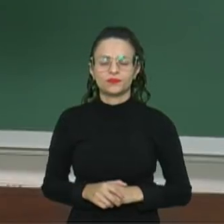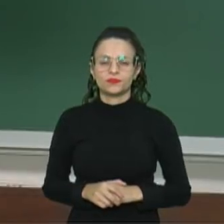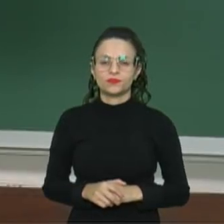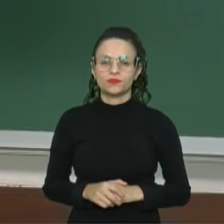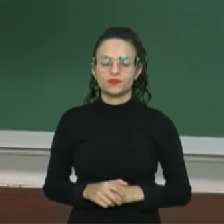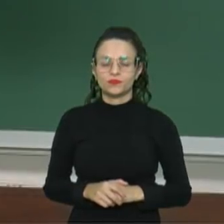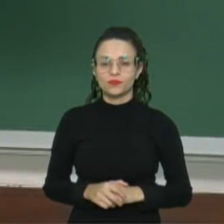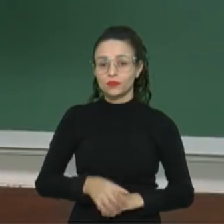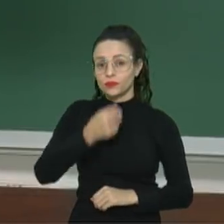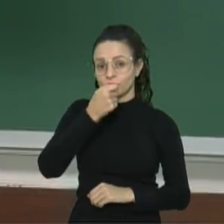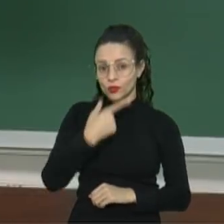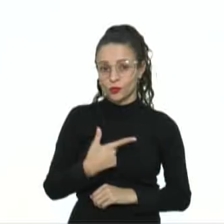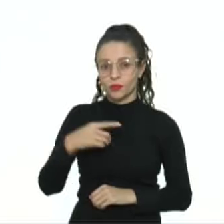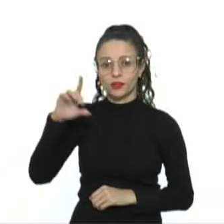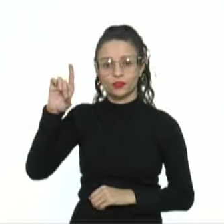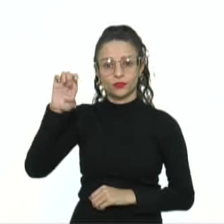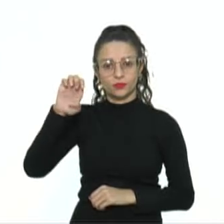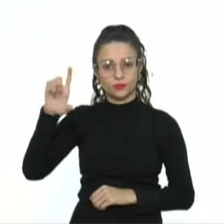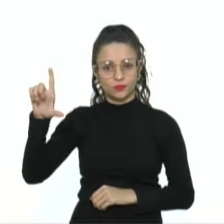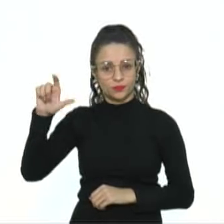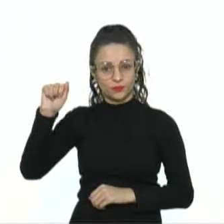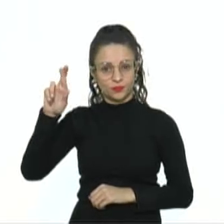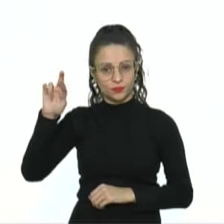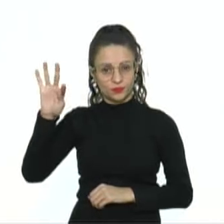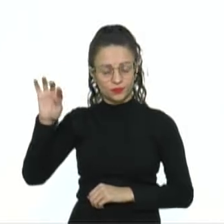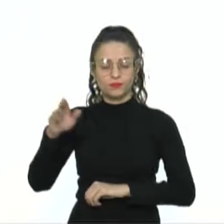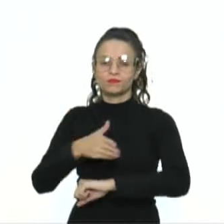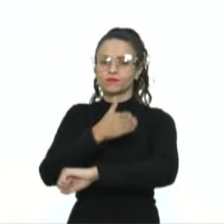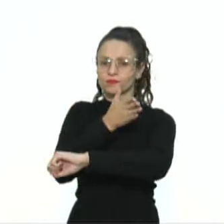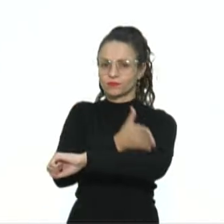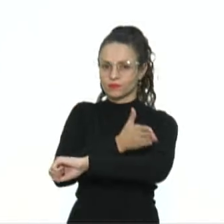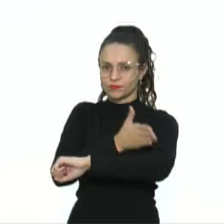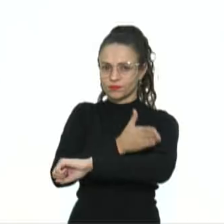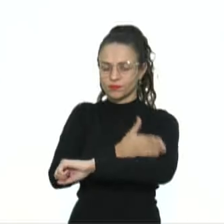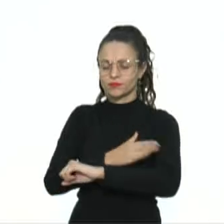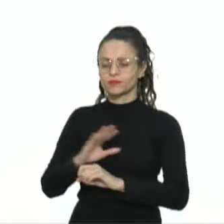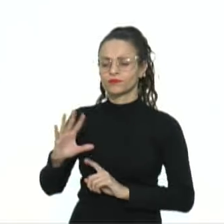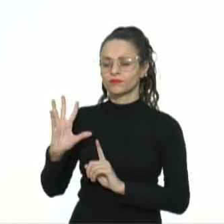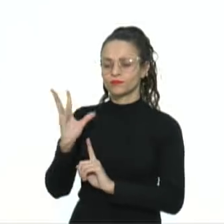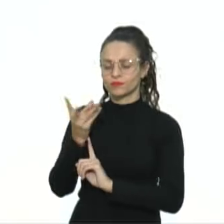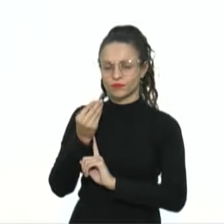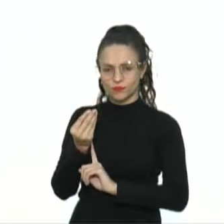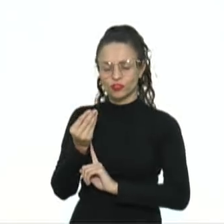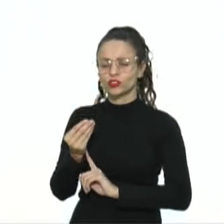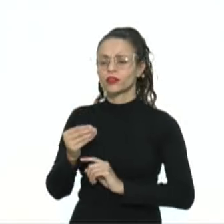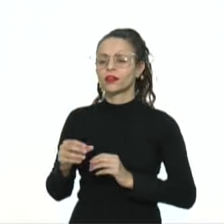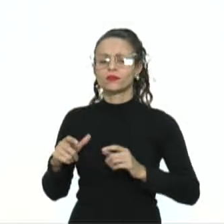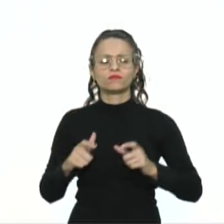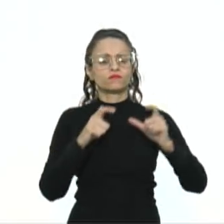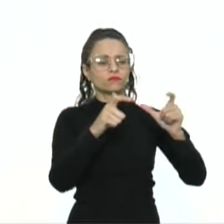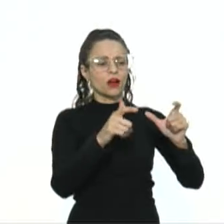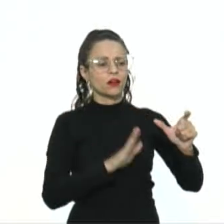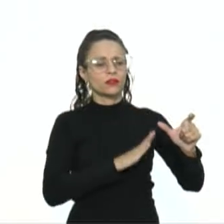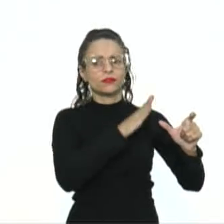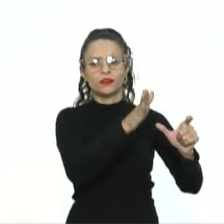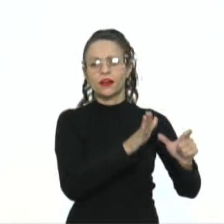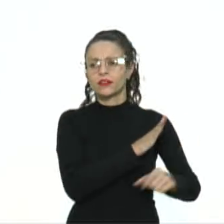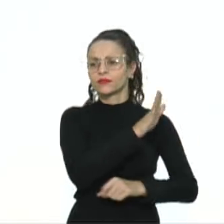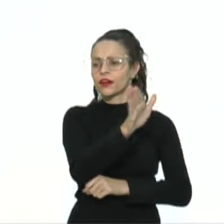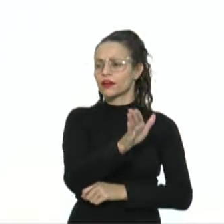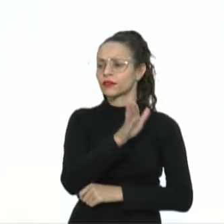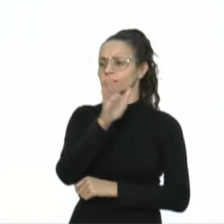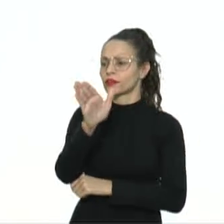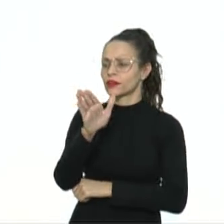Comédia dell'arte. Na Idade Média, artistas viajavam de forma mambembe, se apresentando de cidade em cidade para